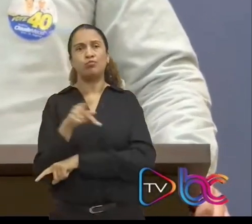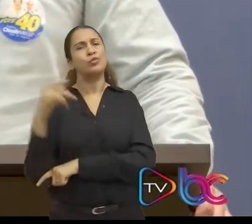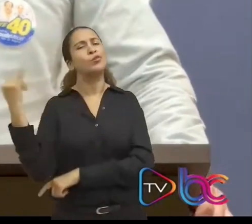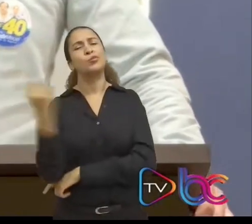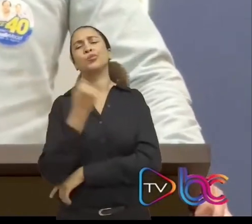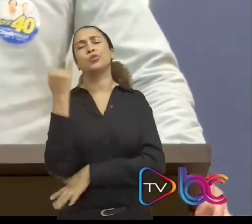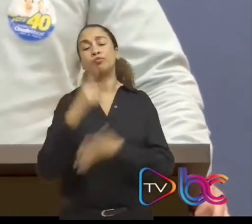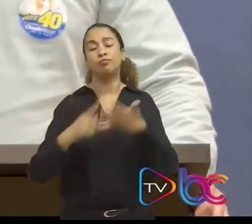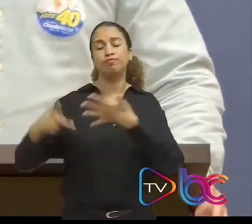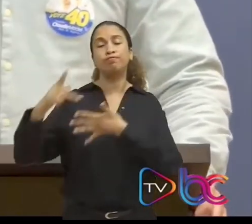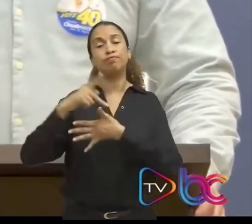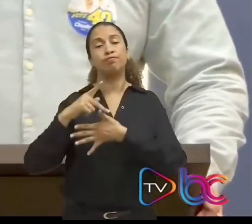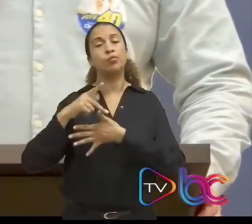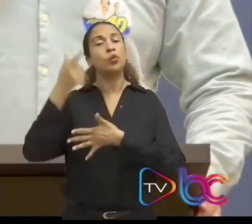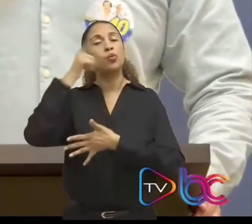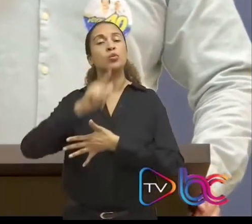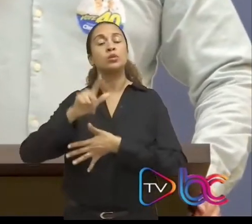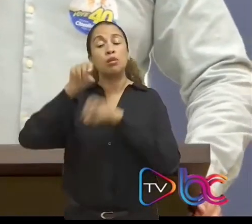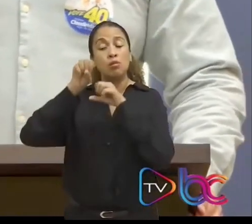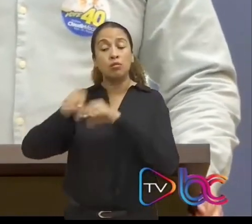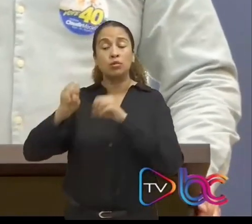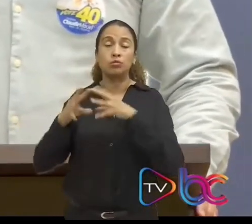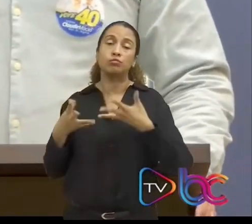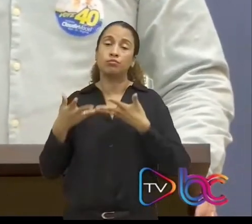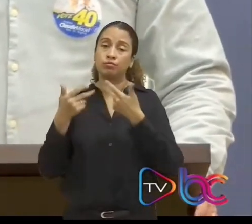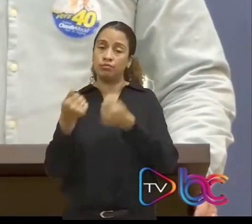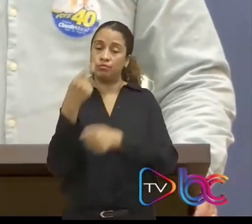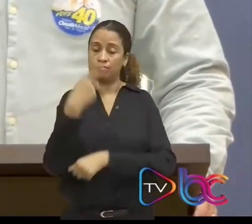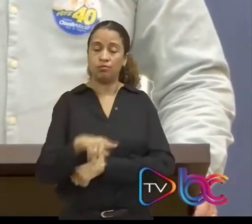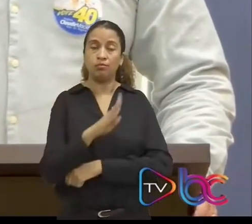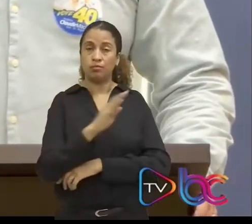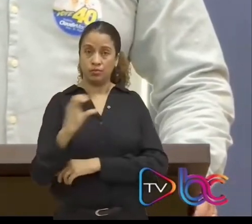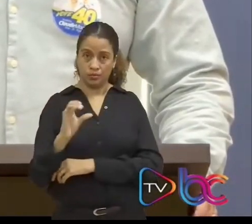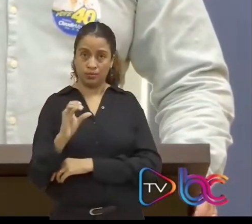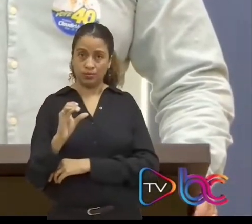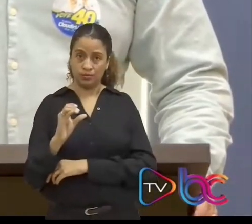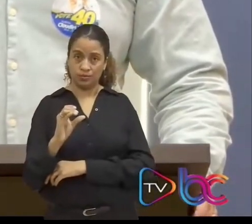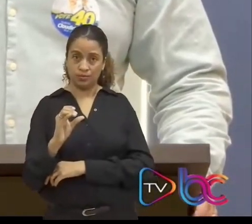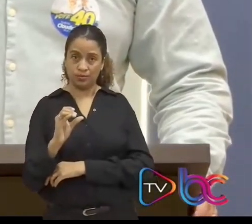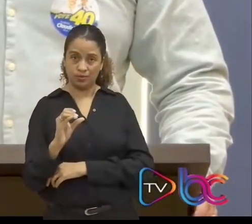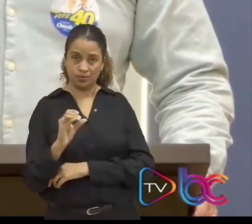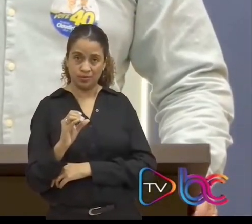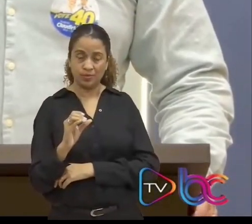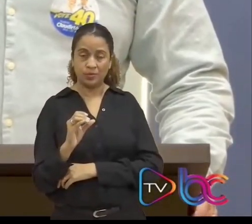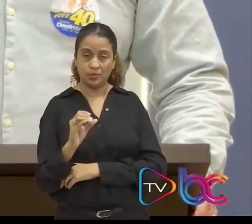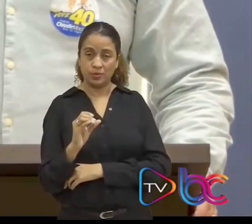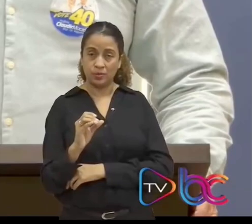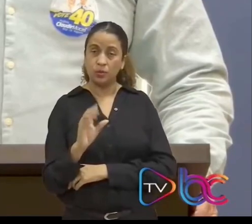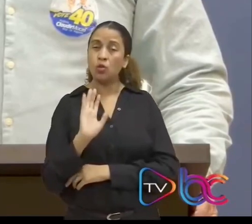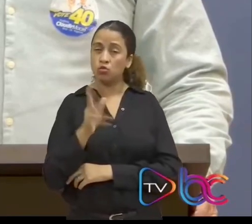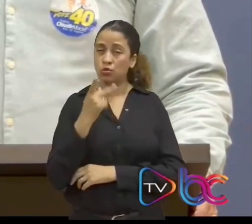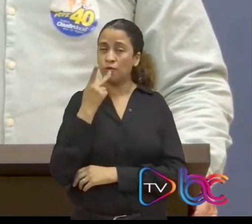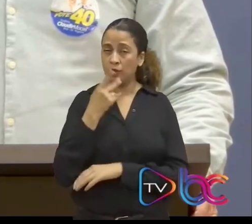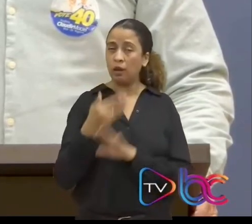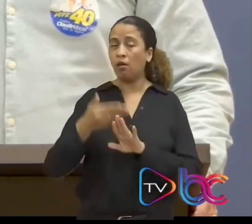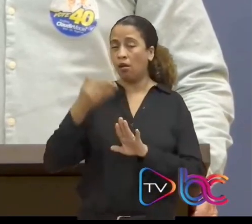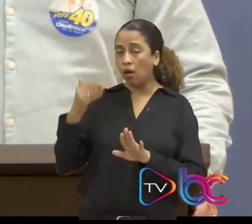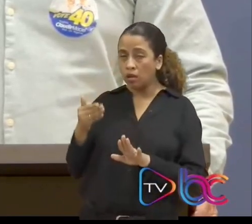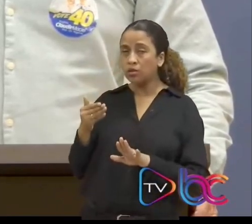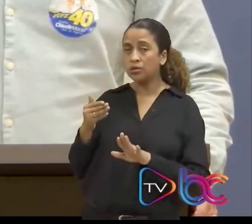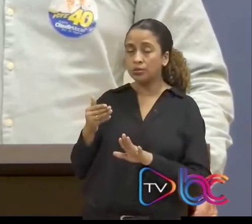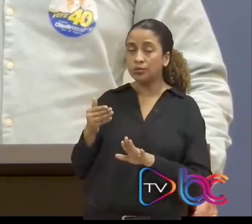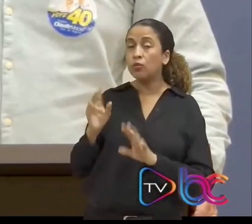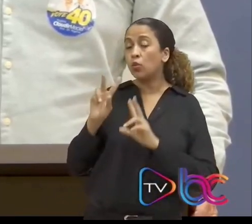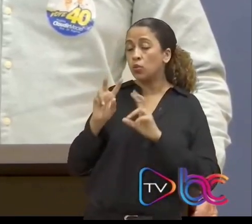primordial para ter uma educação de qualidade aqui em Balneário Camboriú. E quando se fala, como eu mencionei no início, né, de ter